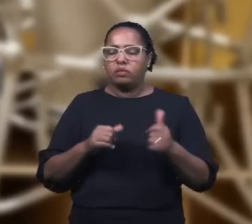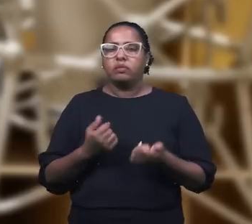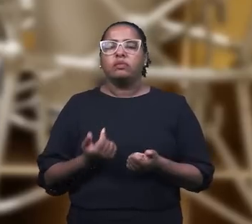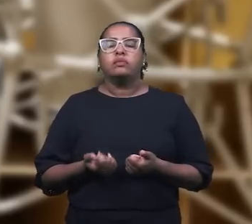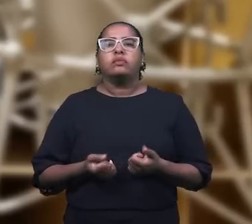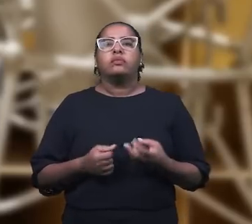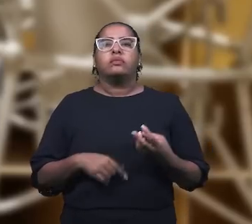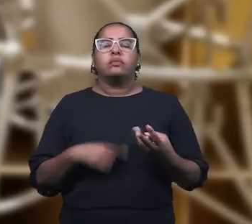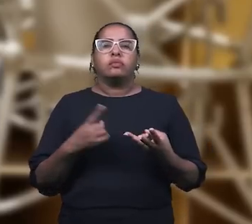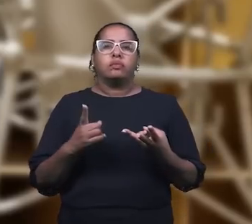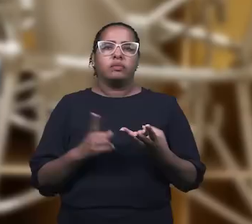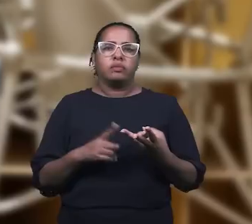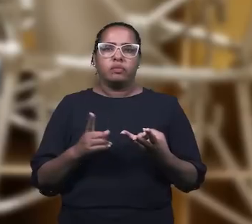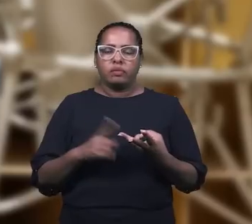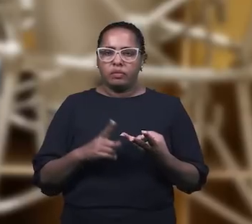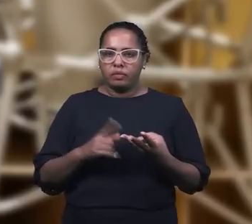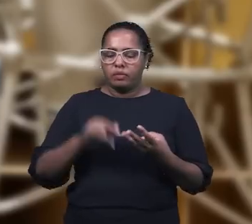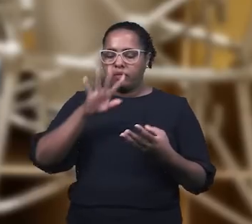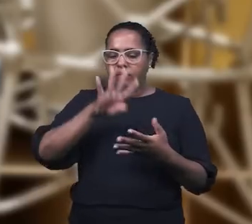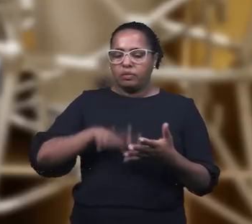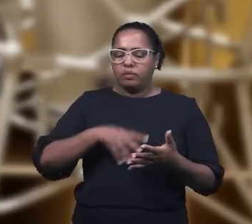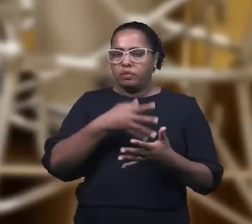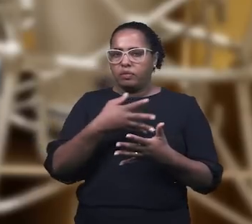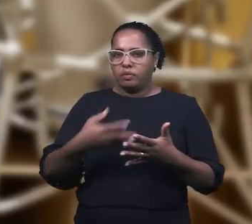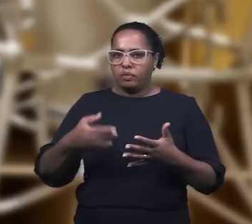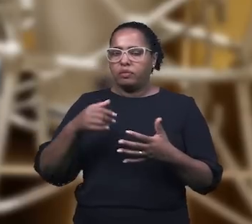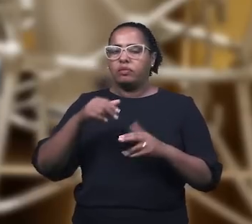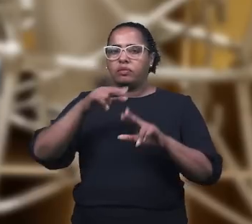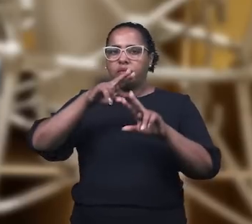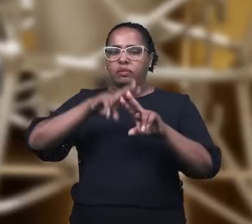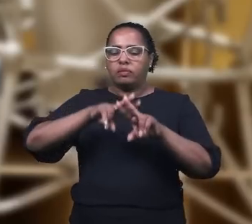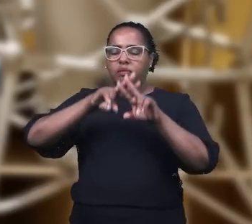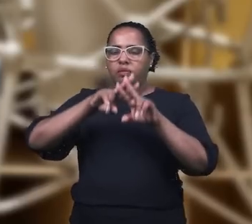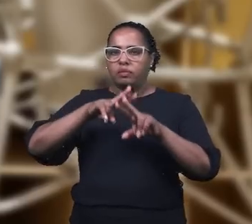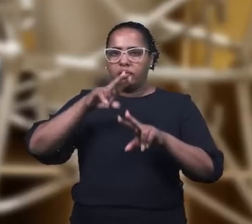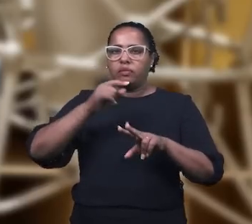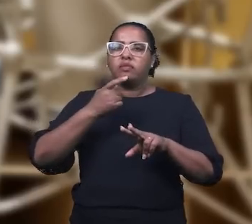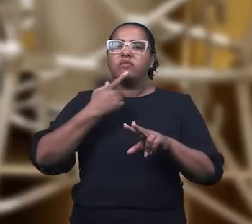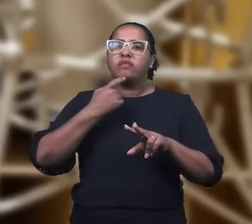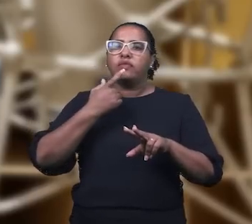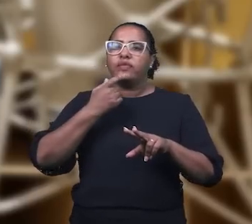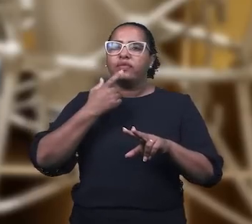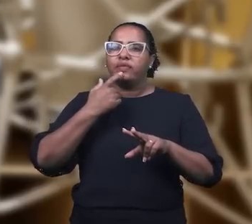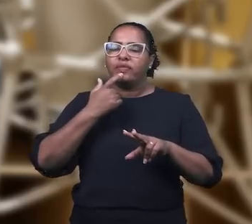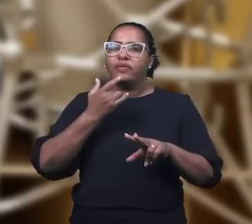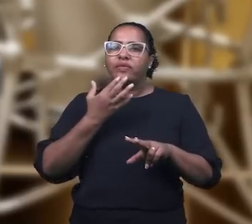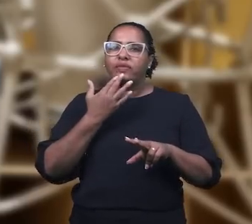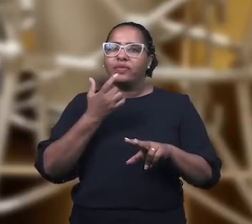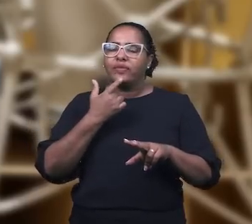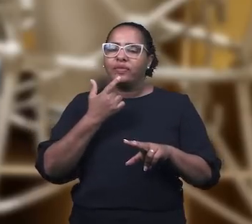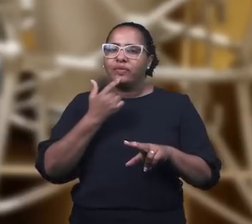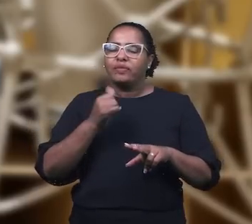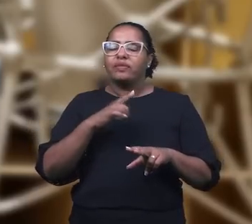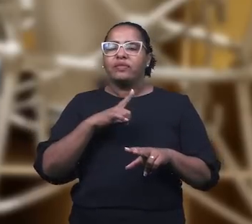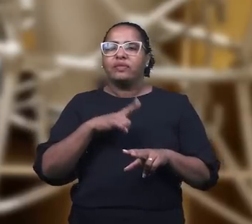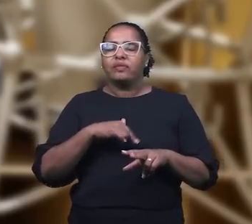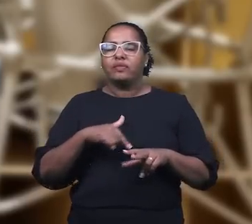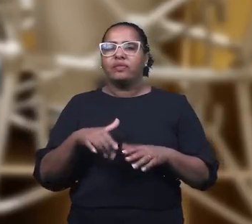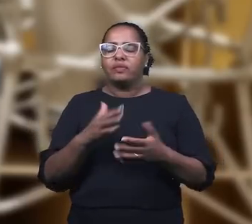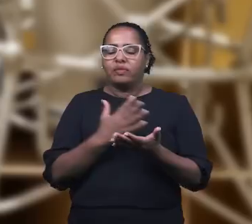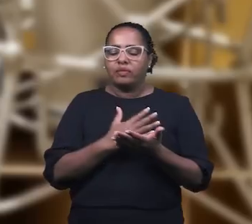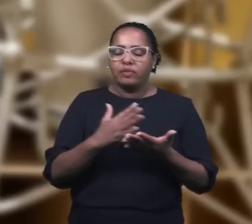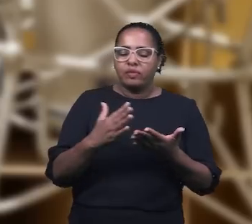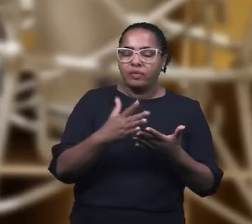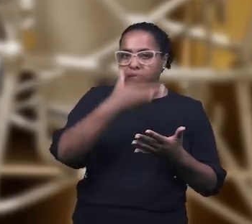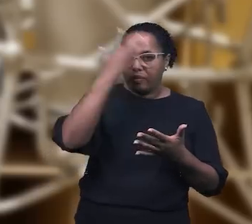letras dos hinos. Temos as coletâneas cifradas, que são em 2 níveis. Tem a coletânea para